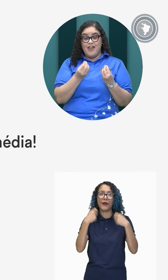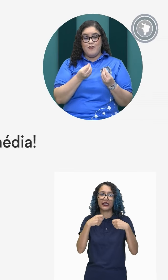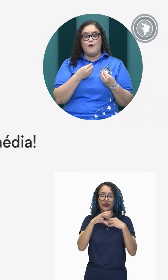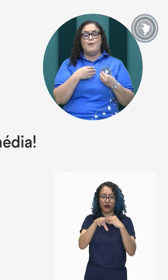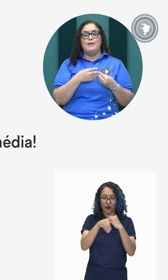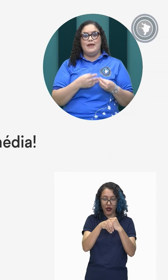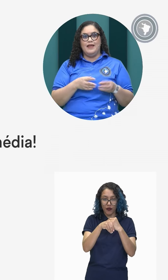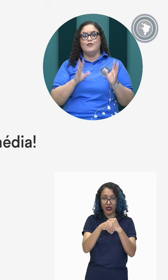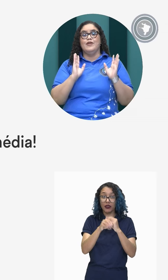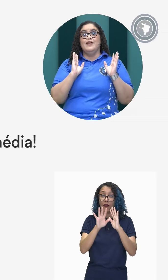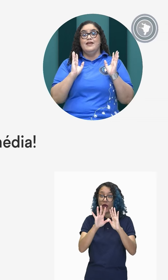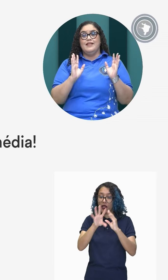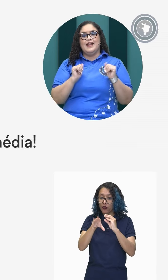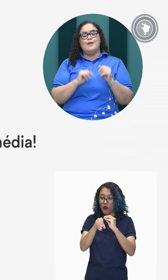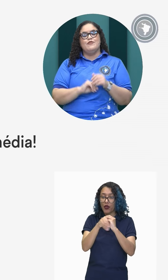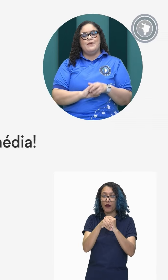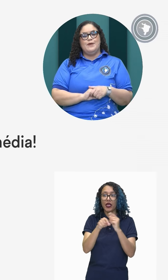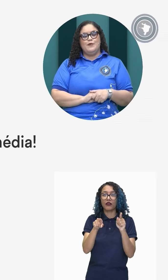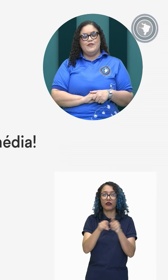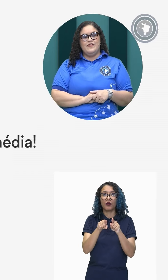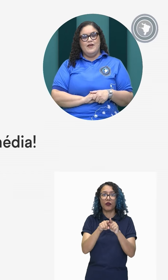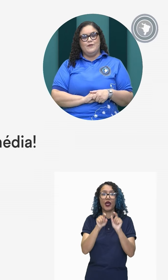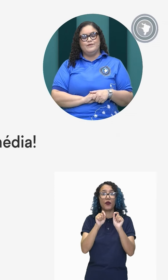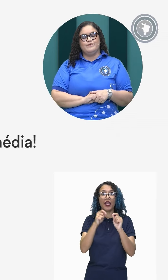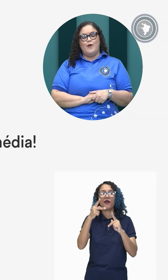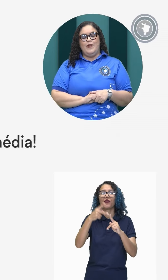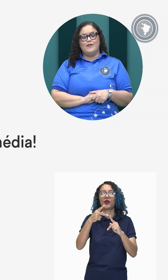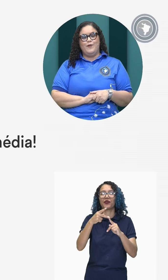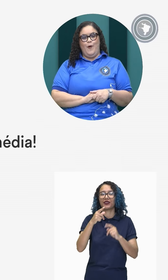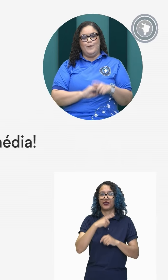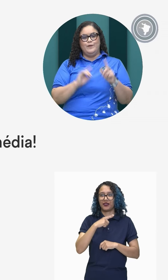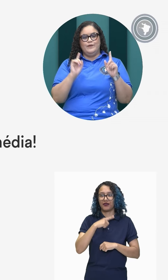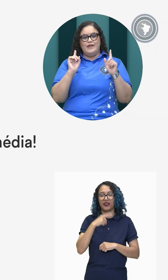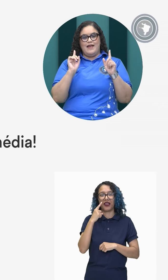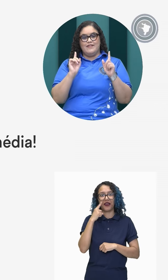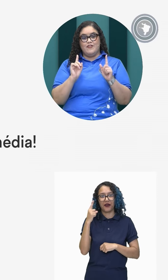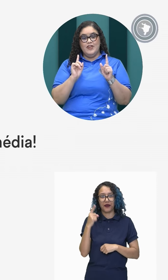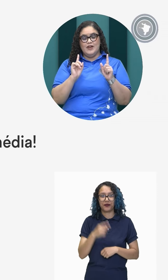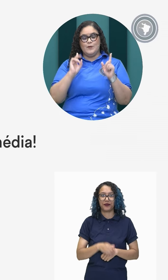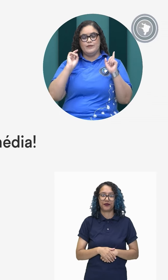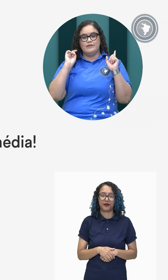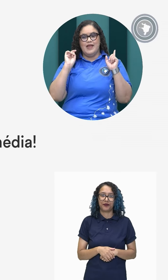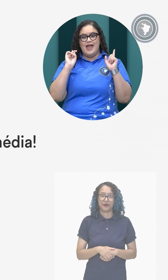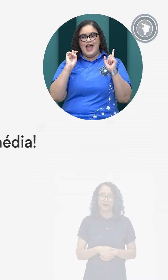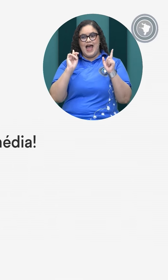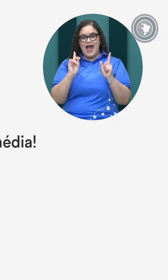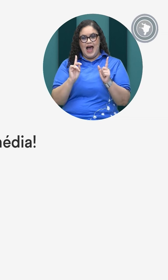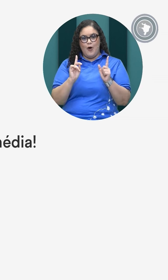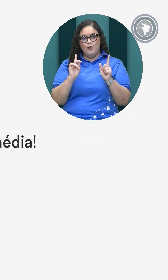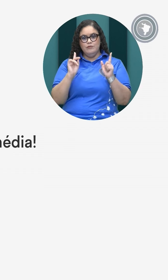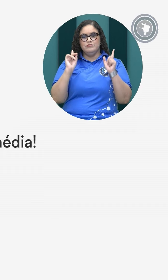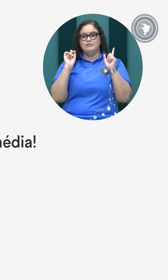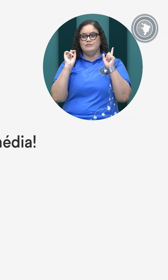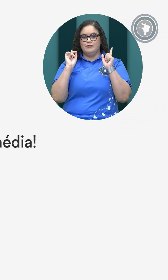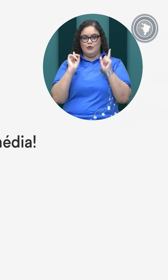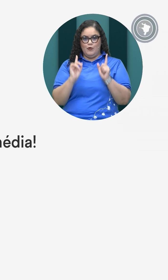complemento e neste complemento teremos a preposição. Olhem só, Assistiram ao